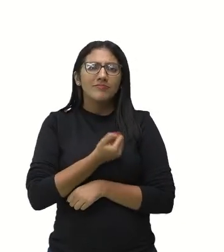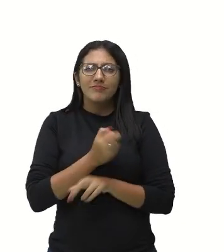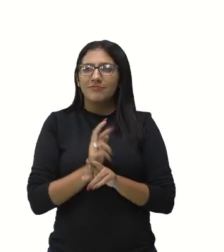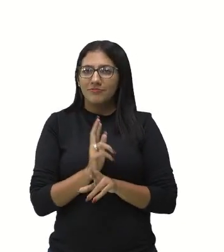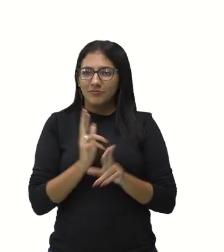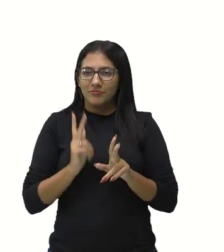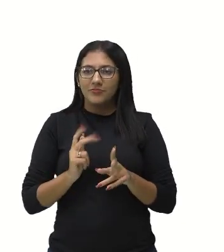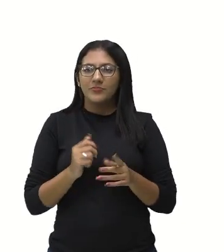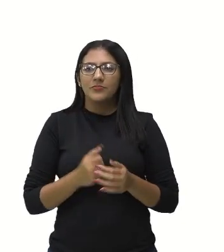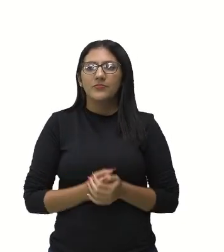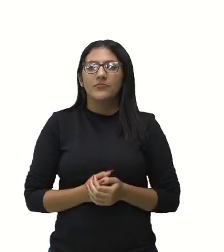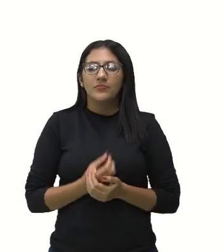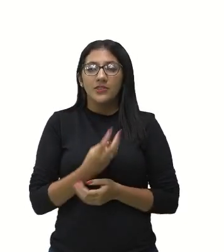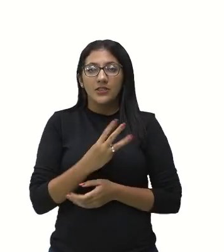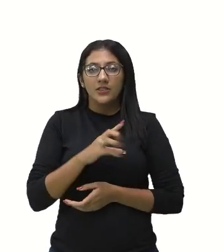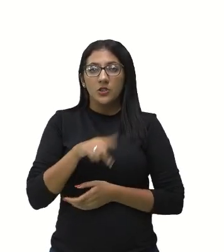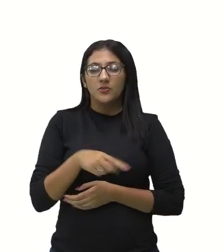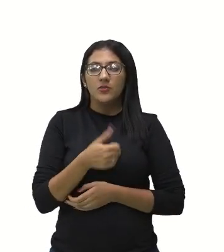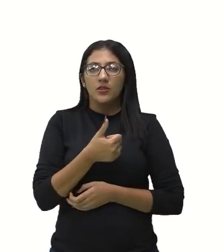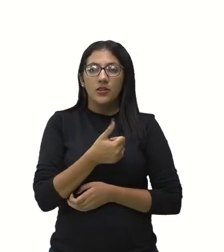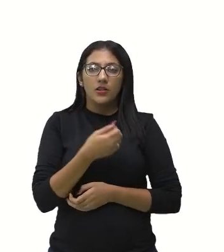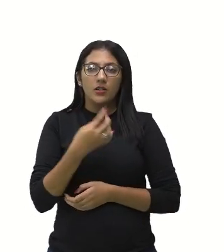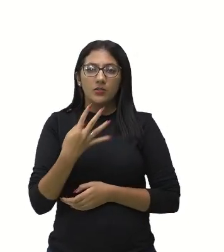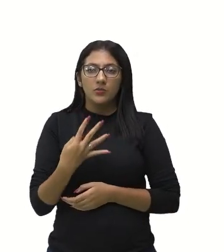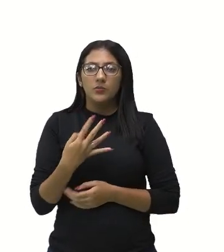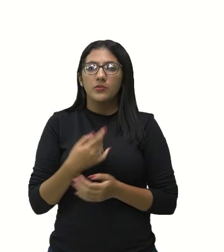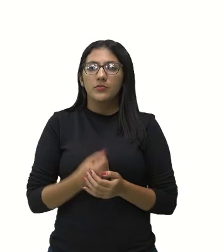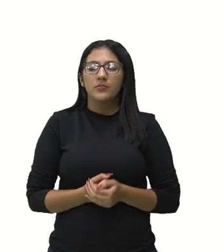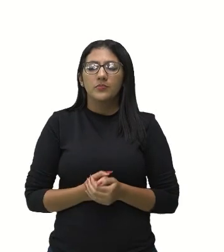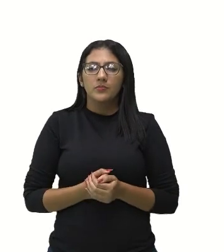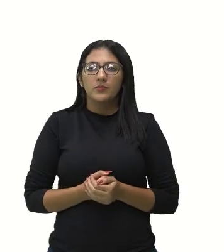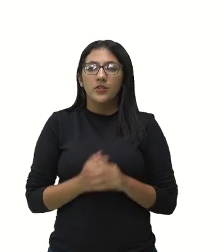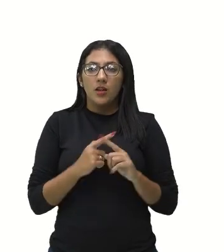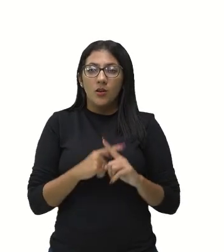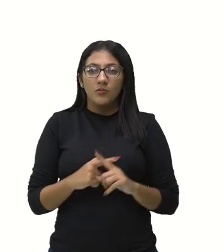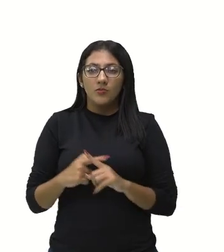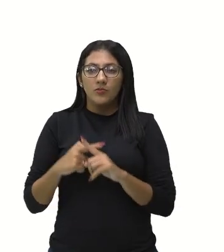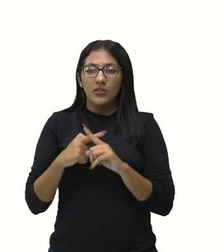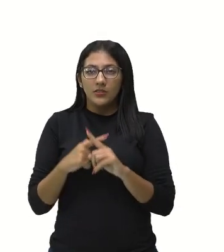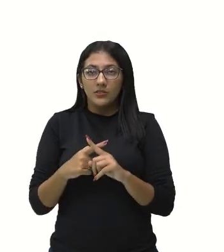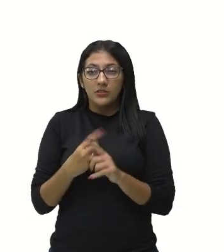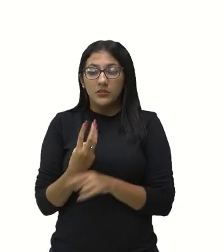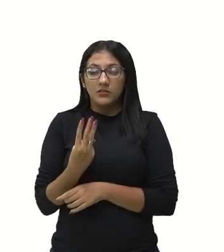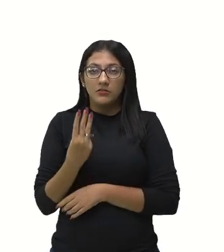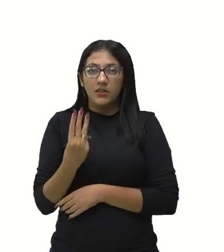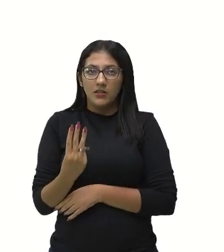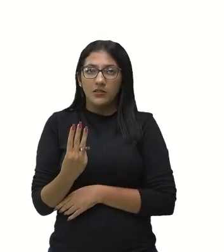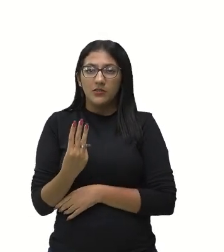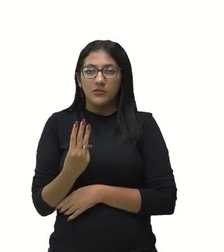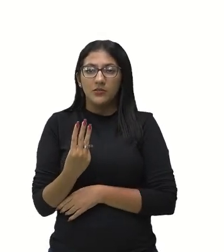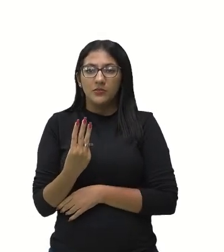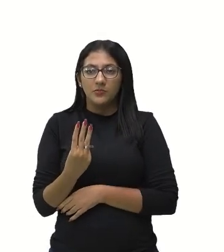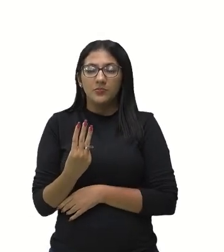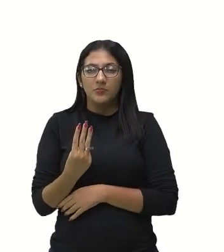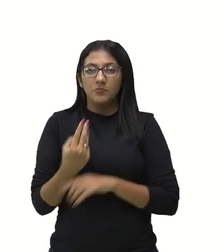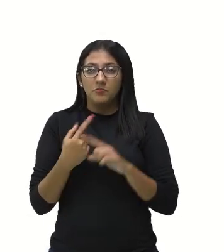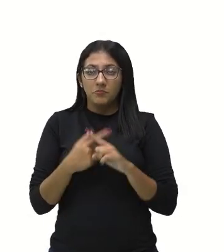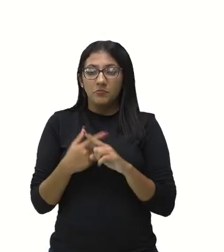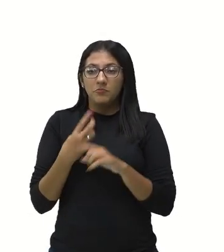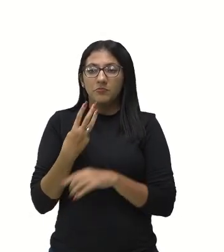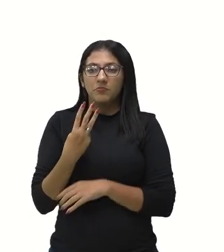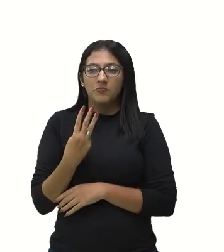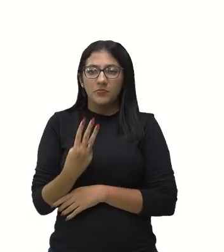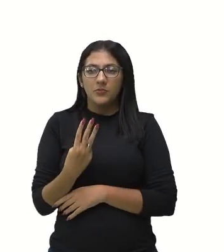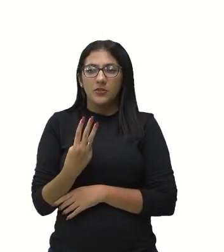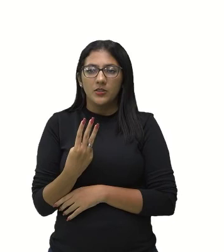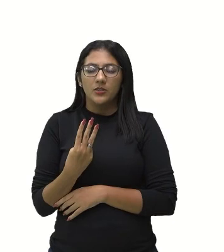valores. Então, vai ser 3,14 vezes o raio, que agora é 3, né? Então, vai